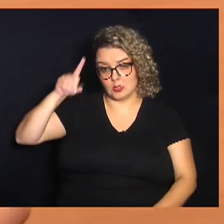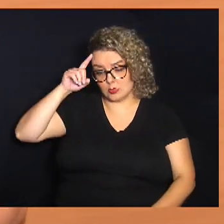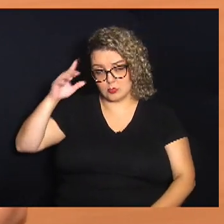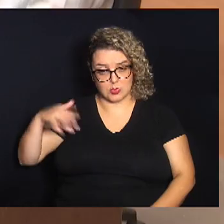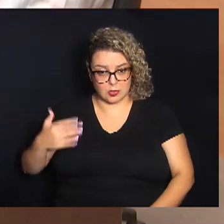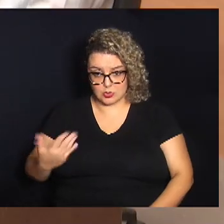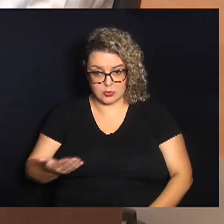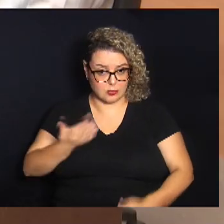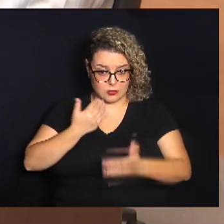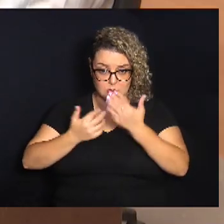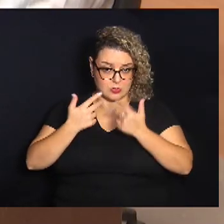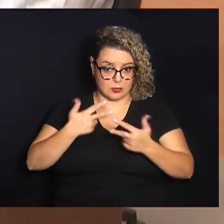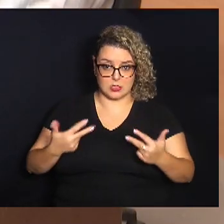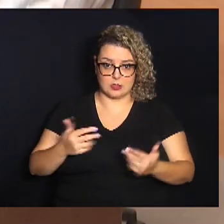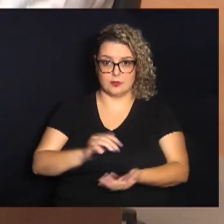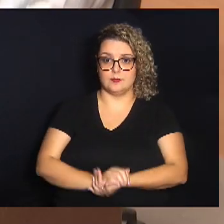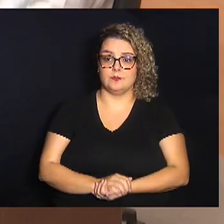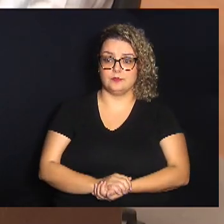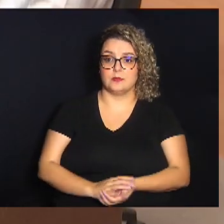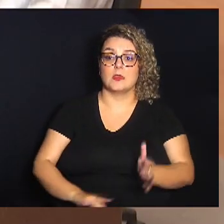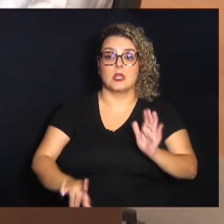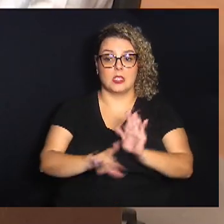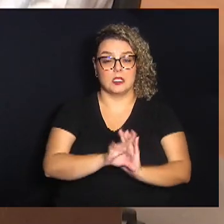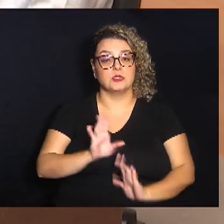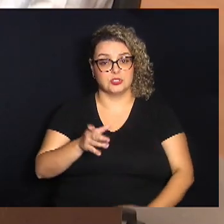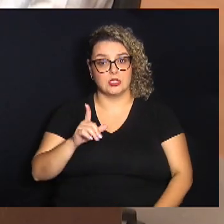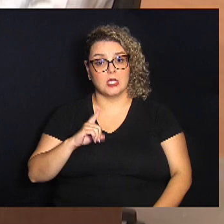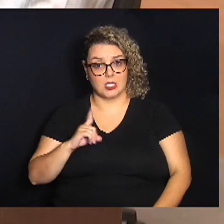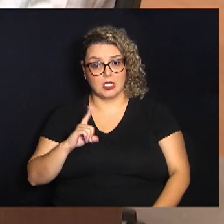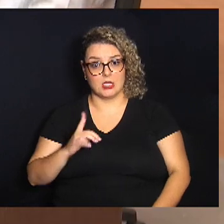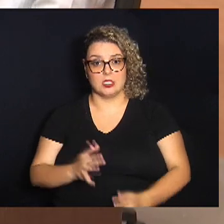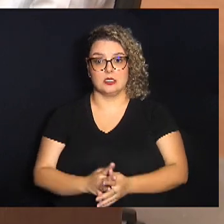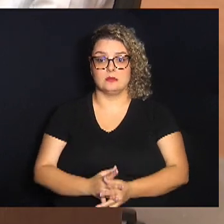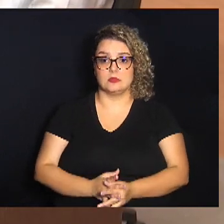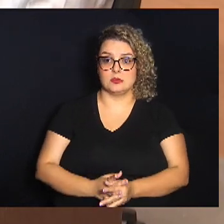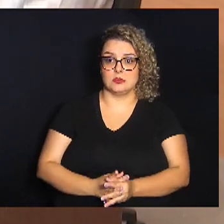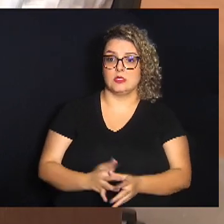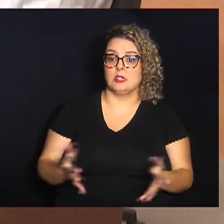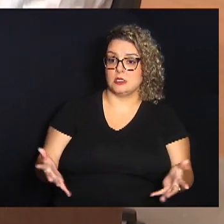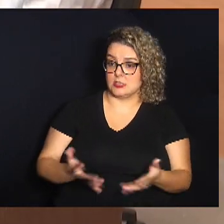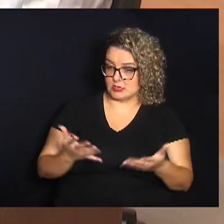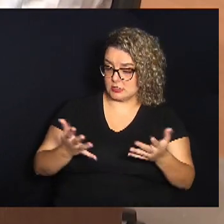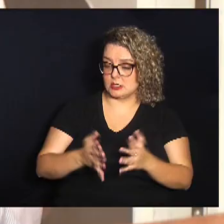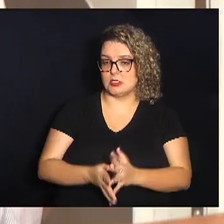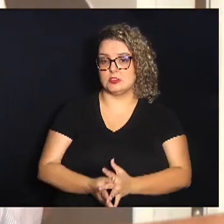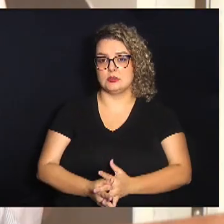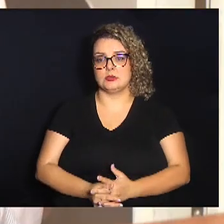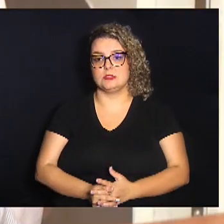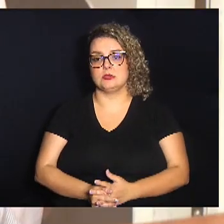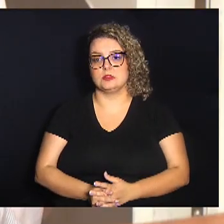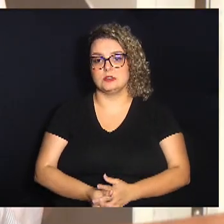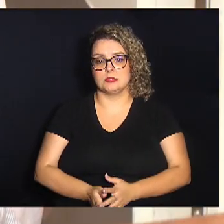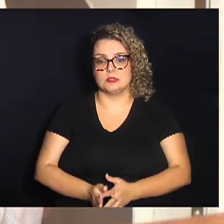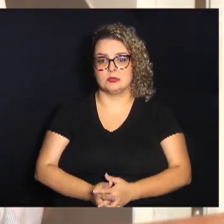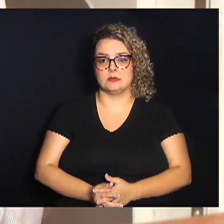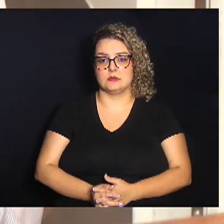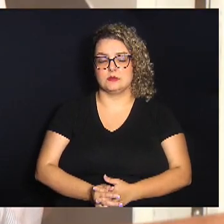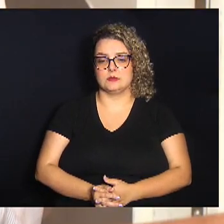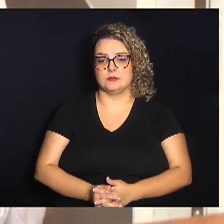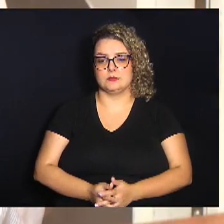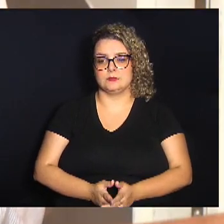sua refeição. Essa lei já existe, é uma lei que incentiva a